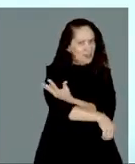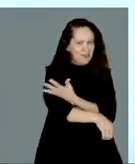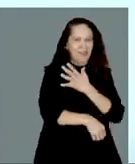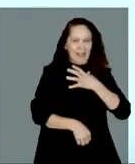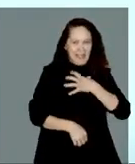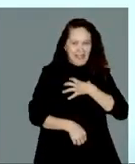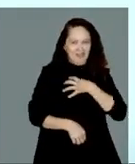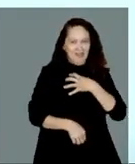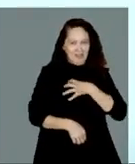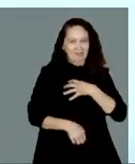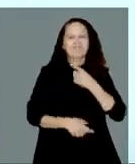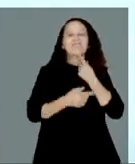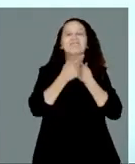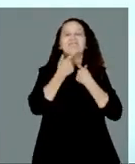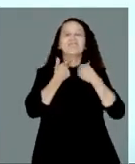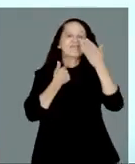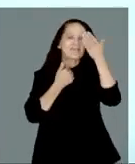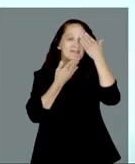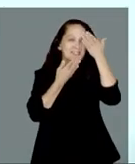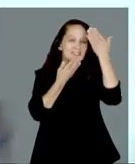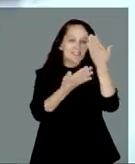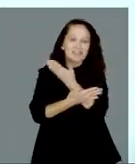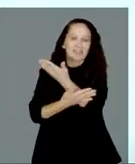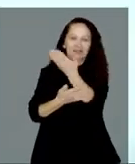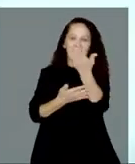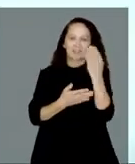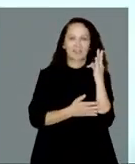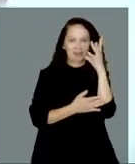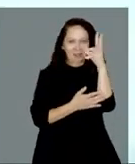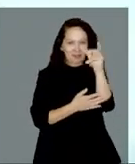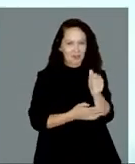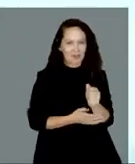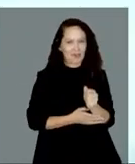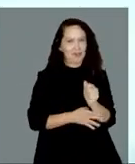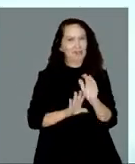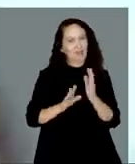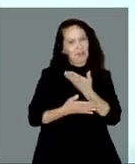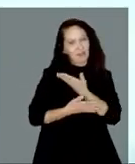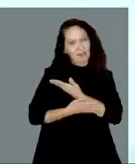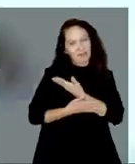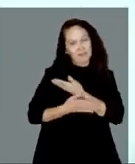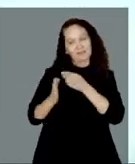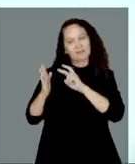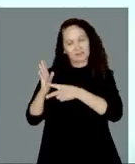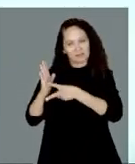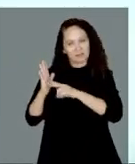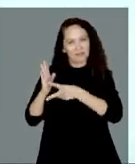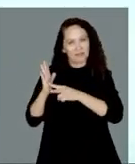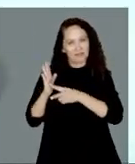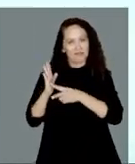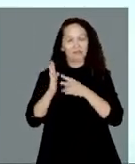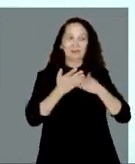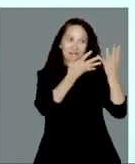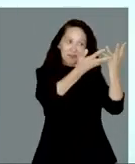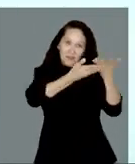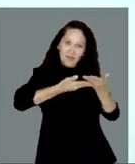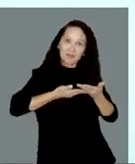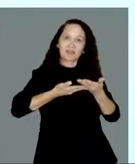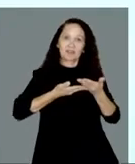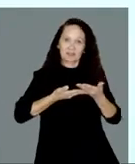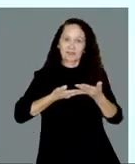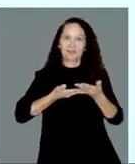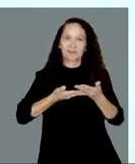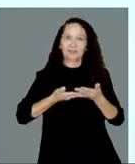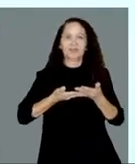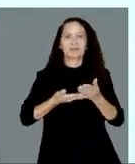mais uma vez, Lula surge para nos dizer que é candidato a presidente da